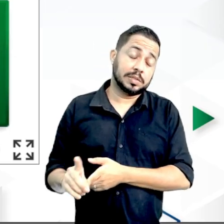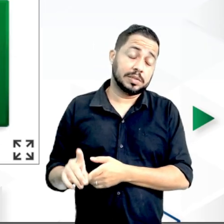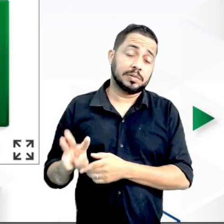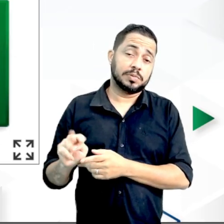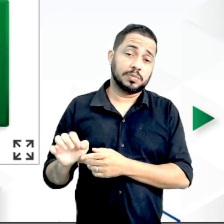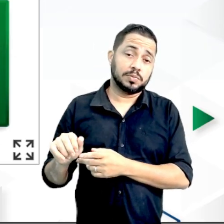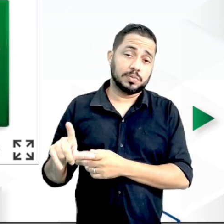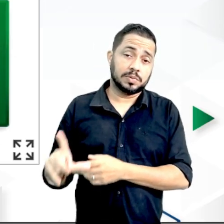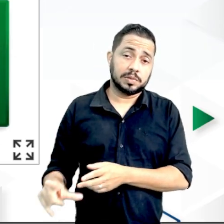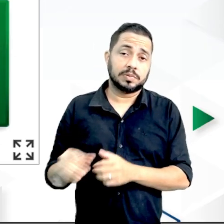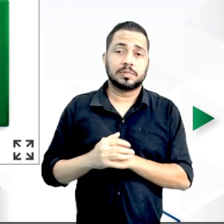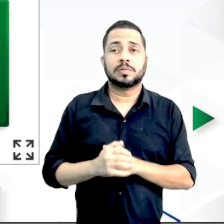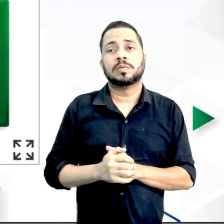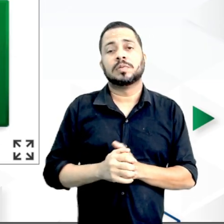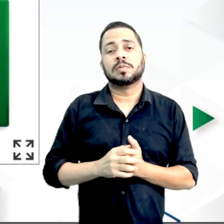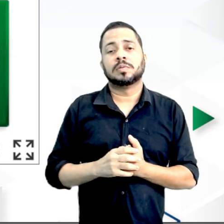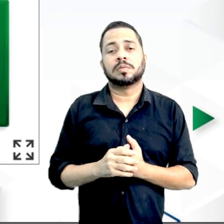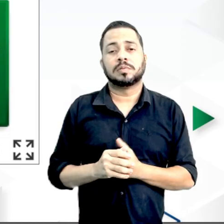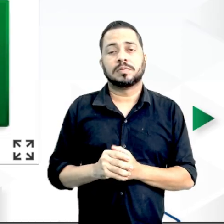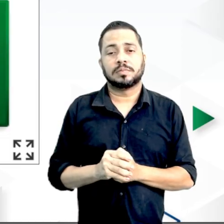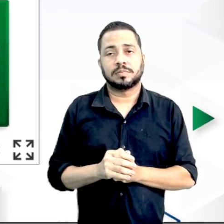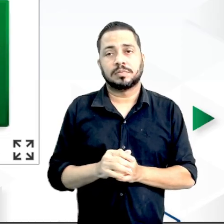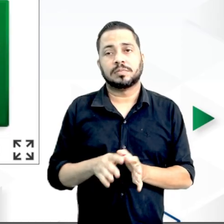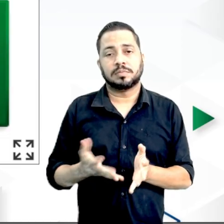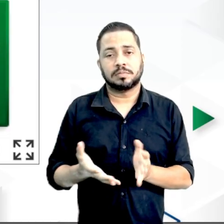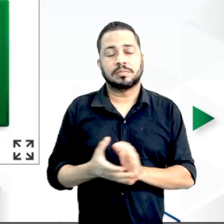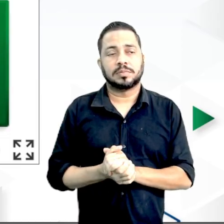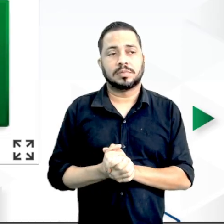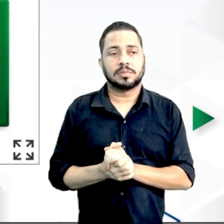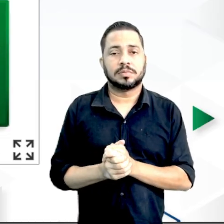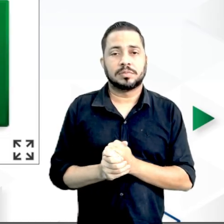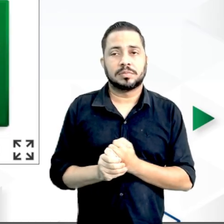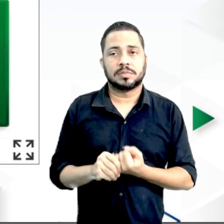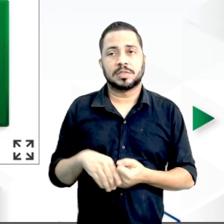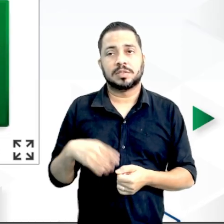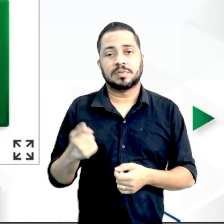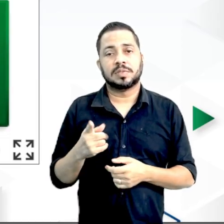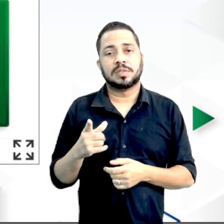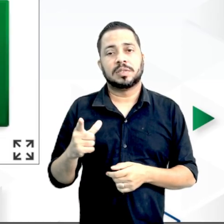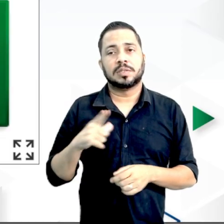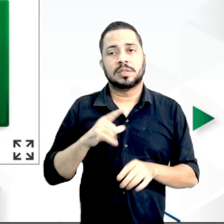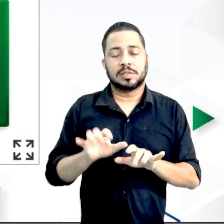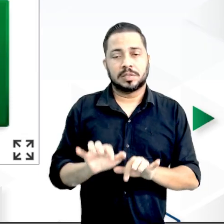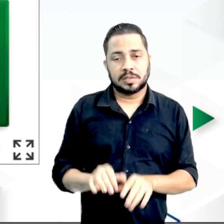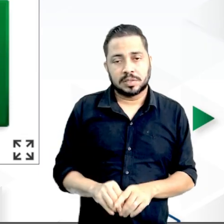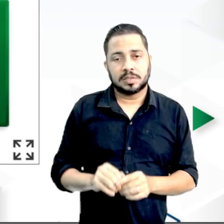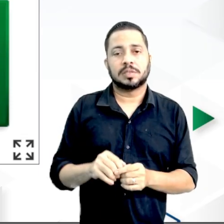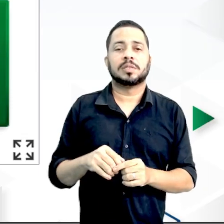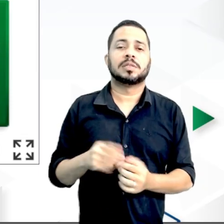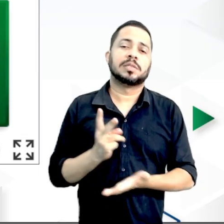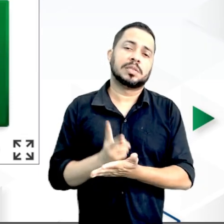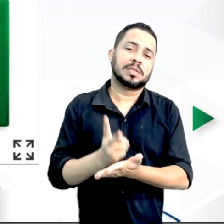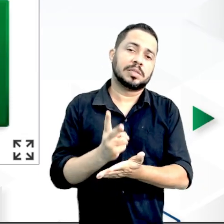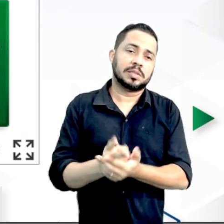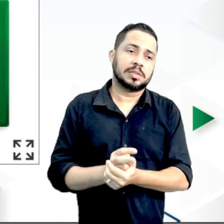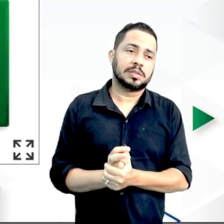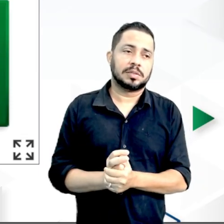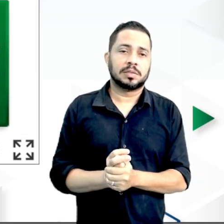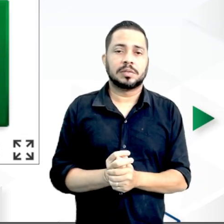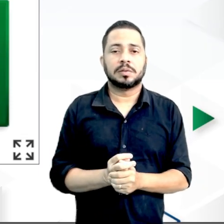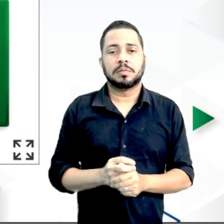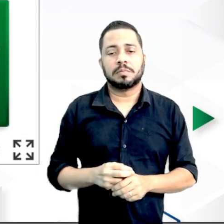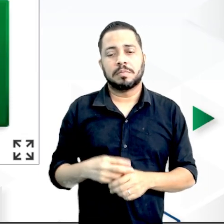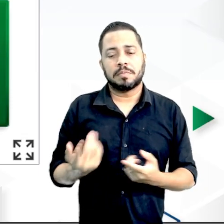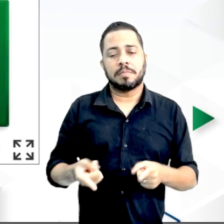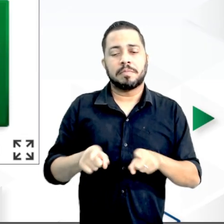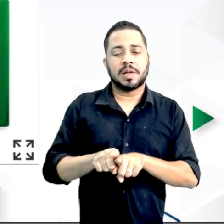nome? Com esses quadradinhos? Aí na parte superior, então, o WordWall. E aí você digita o WordWall seguido de par